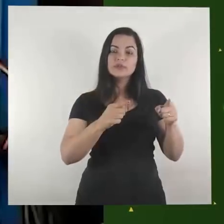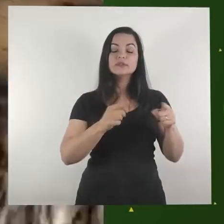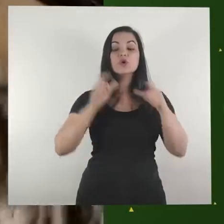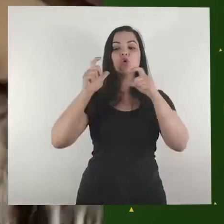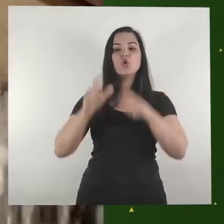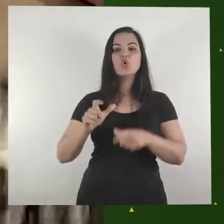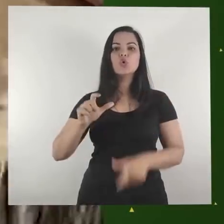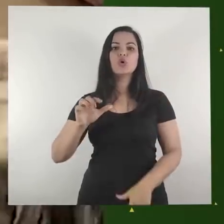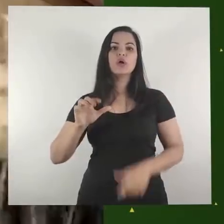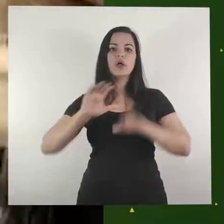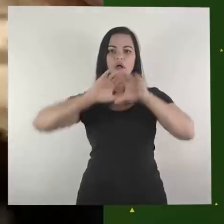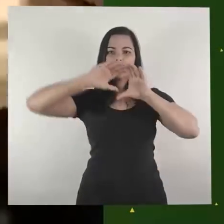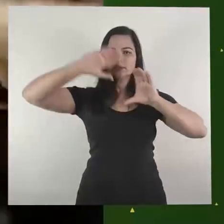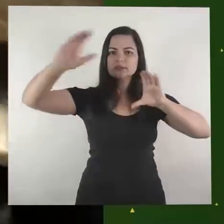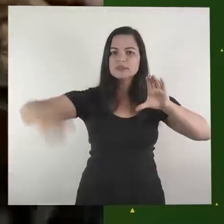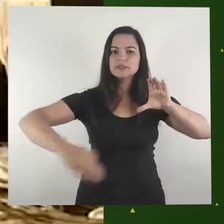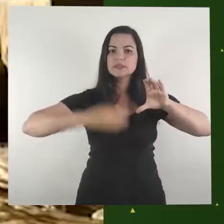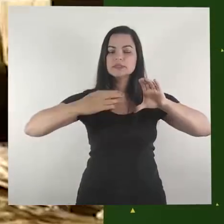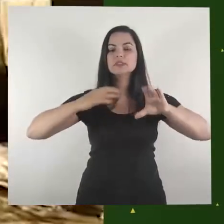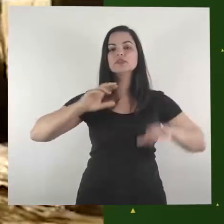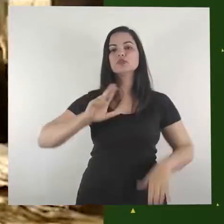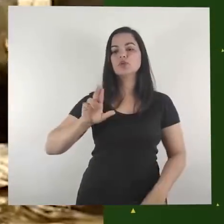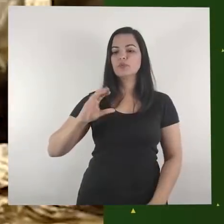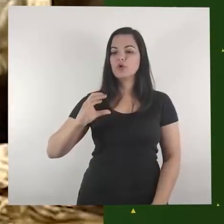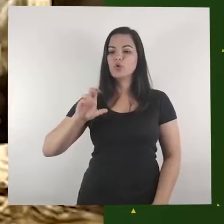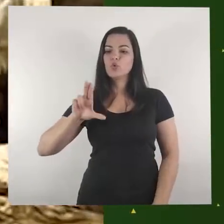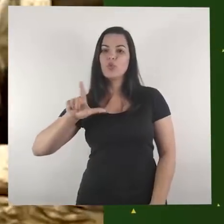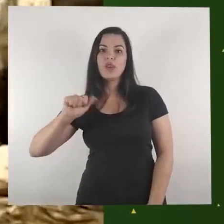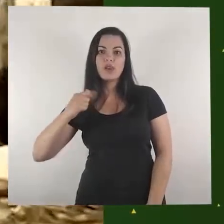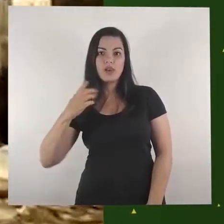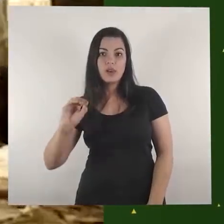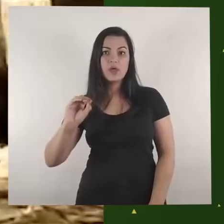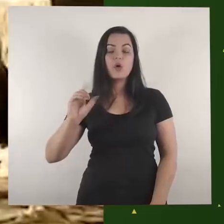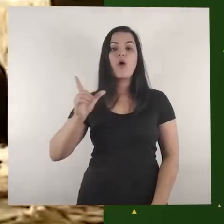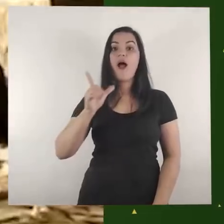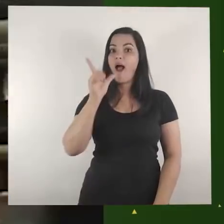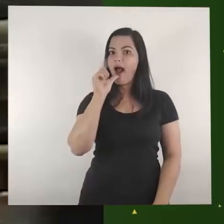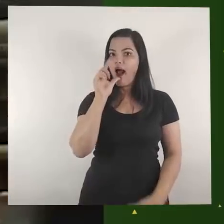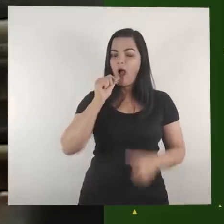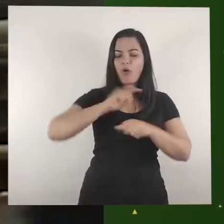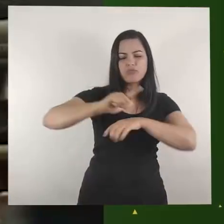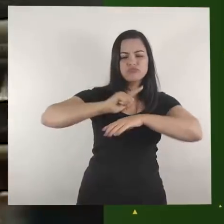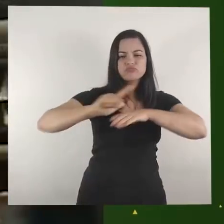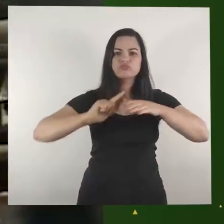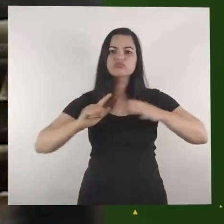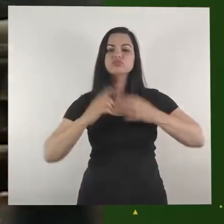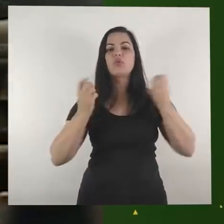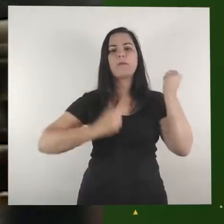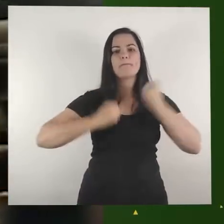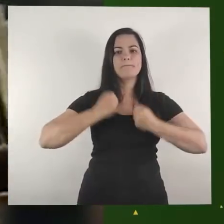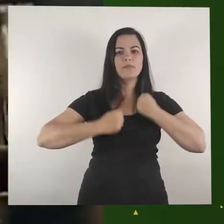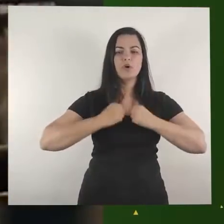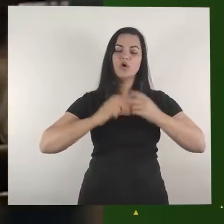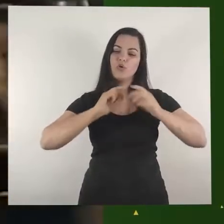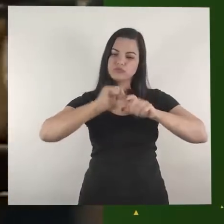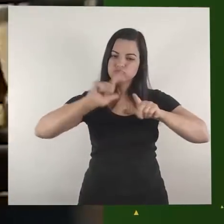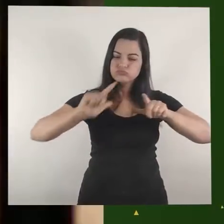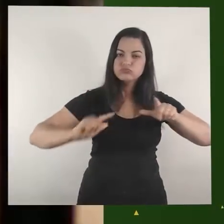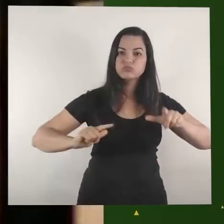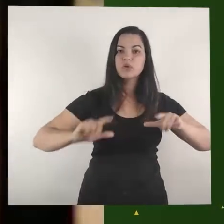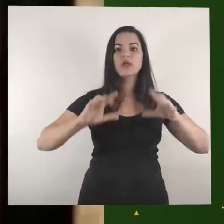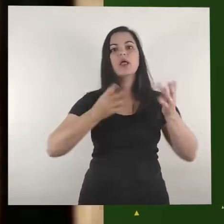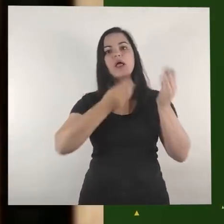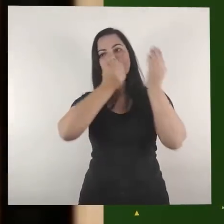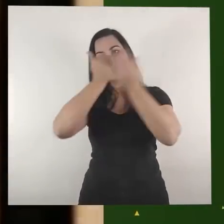chamado fulão, o couro é lavado com água. Ele sai do fulão encharcado e vai para a desencarnadeira, onde